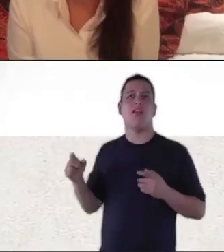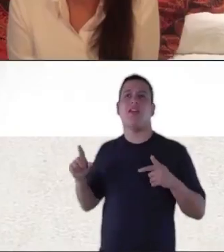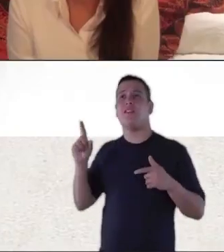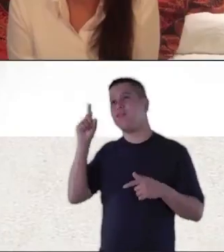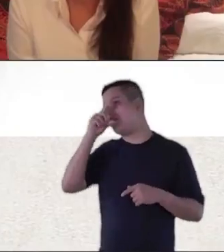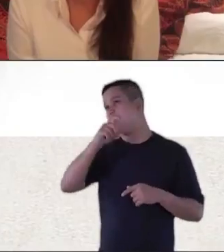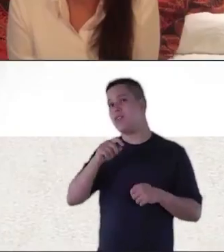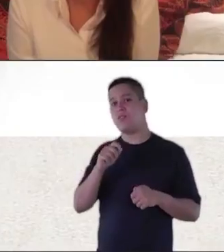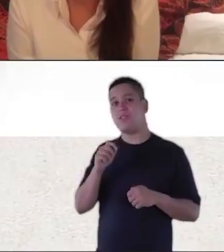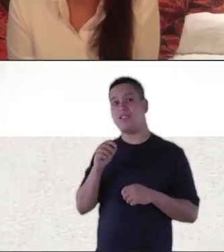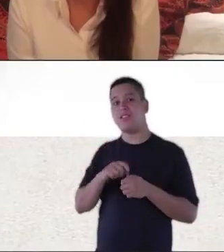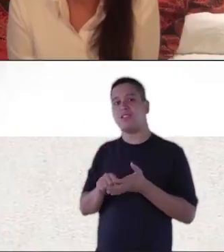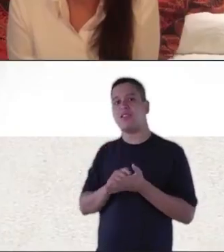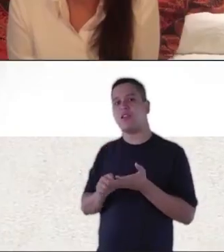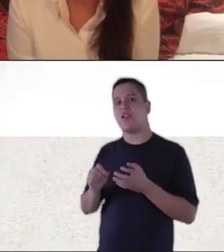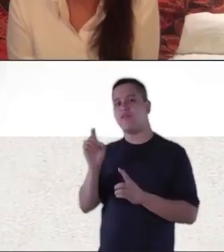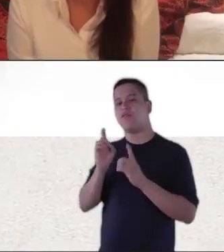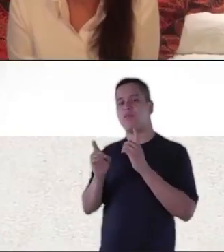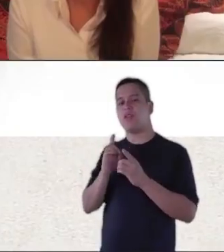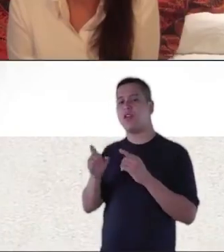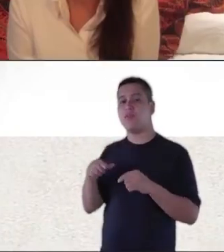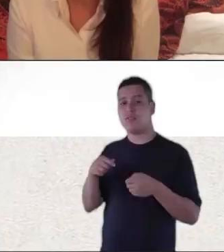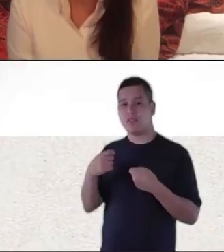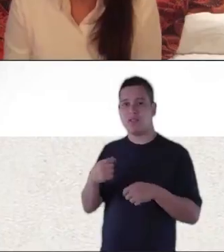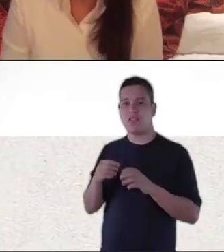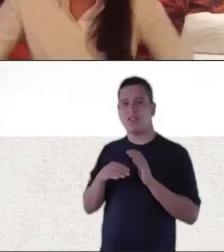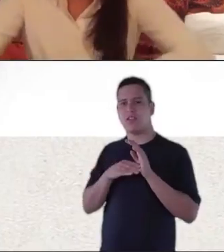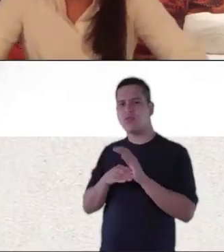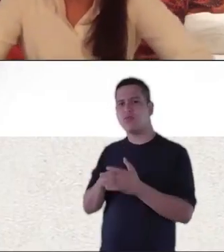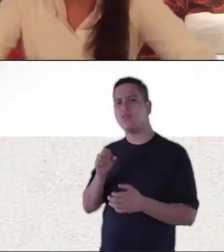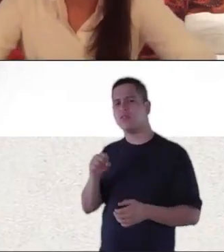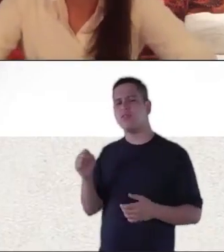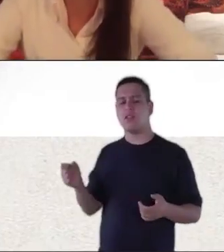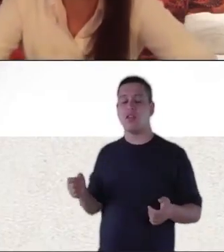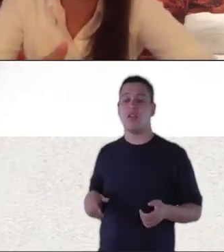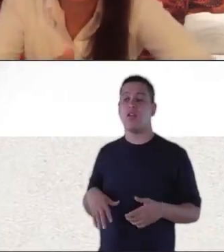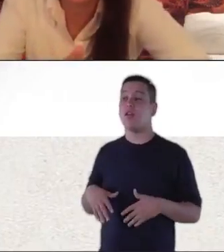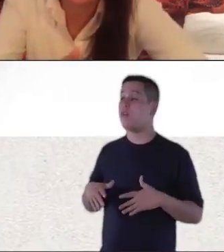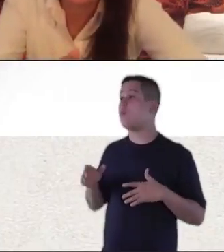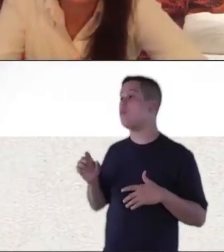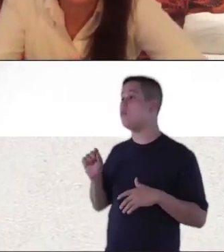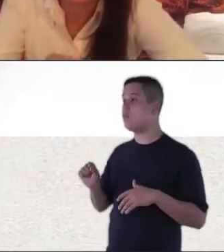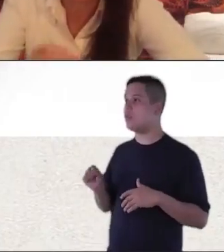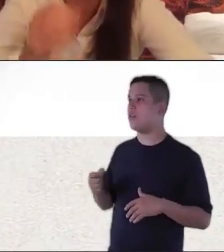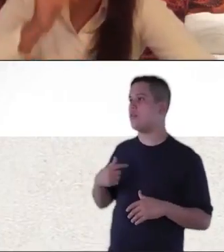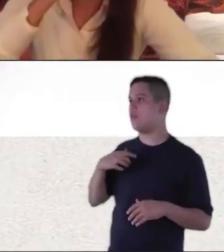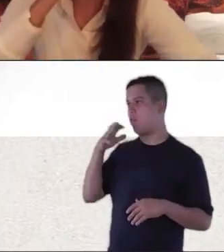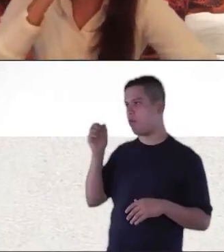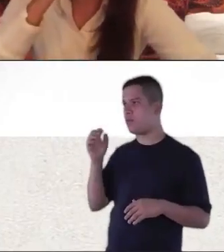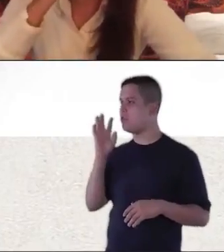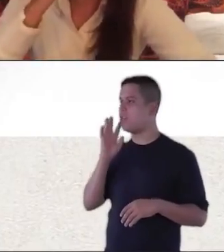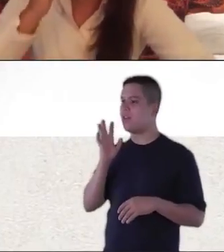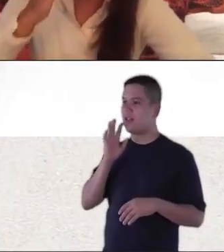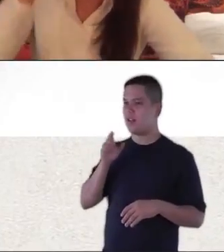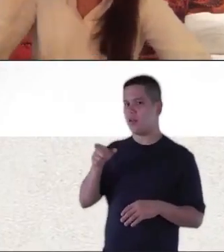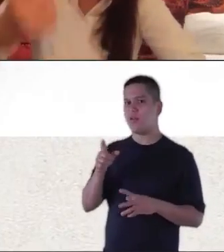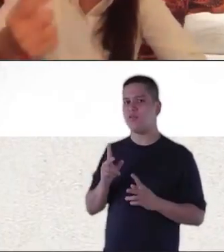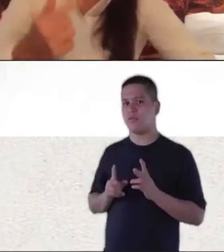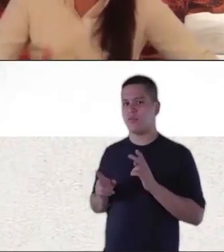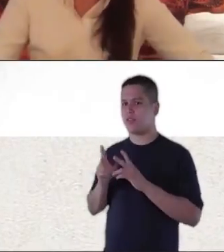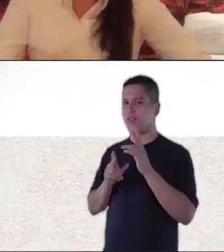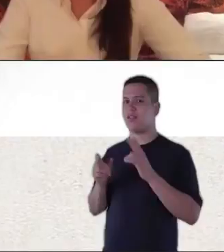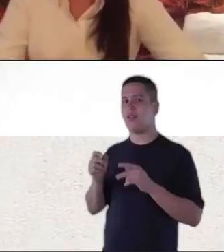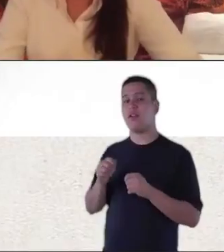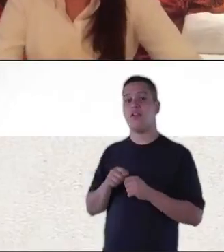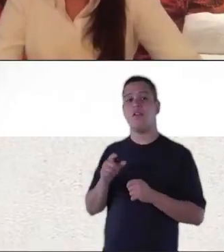fazer diálogo, né? E eu acho que a gente precisa de ajuda, assim. Não, o que eu acho que é legal nessa coisa da edição é que eu fico me colocando